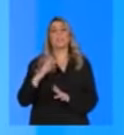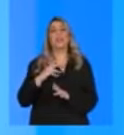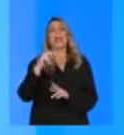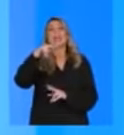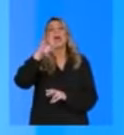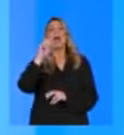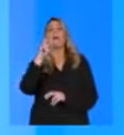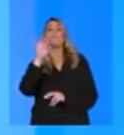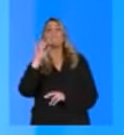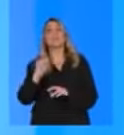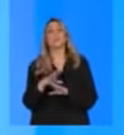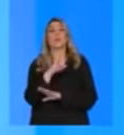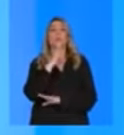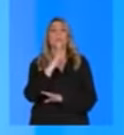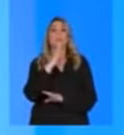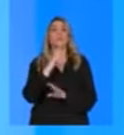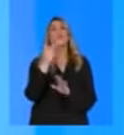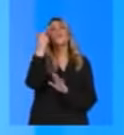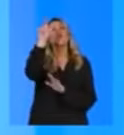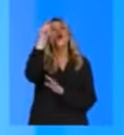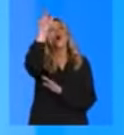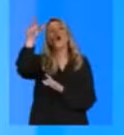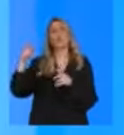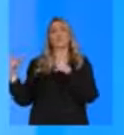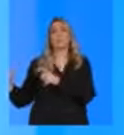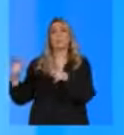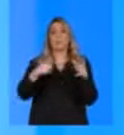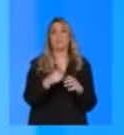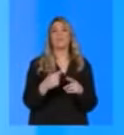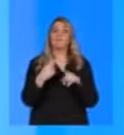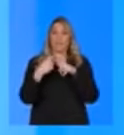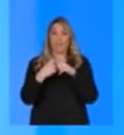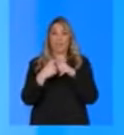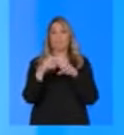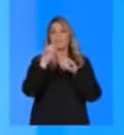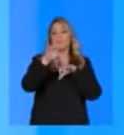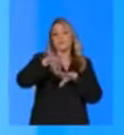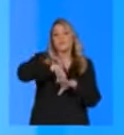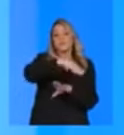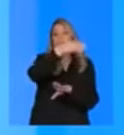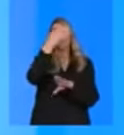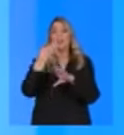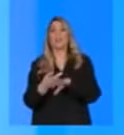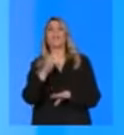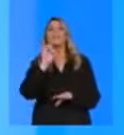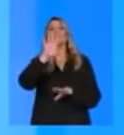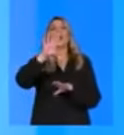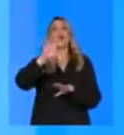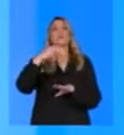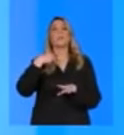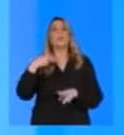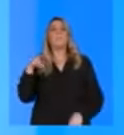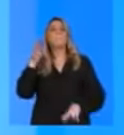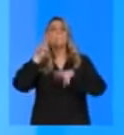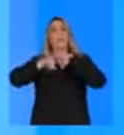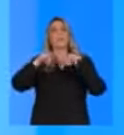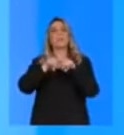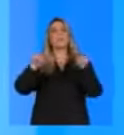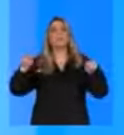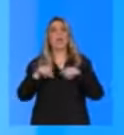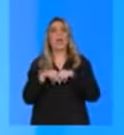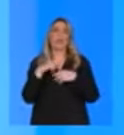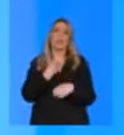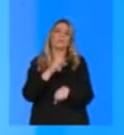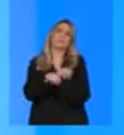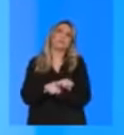conhecimento e todos os outros espaços porque educação por tempo integral não é o dia todo trancado dentro de uma sala de aula brigando ali um aluno com